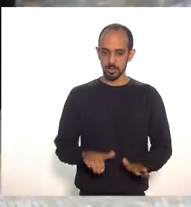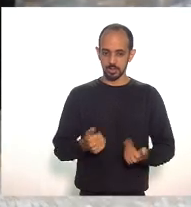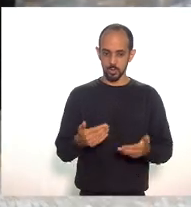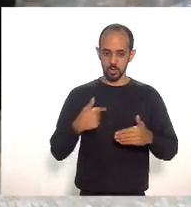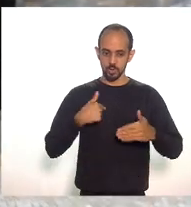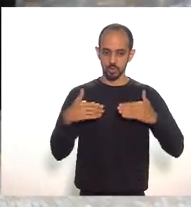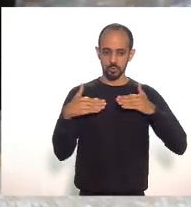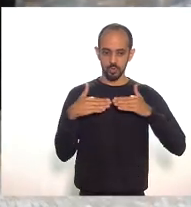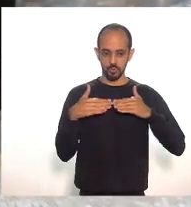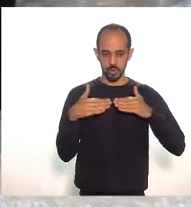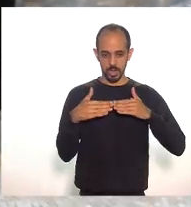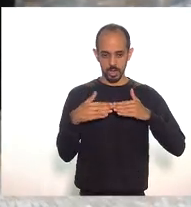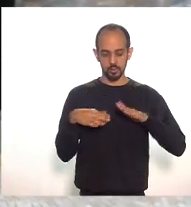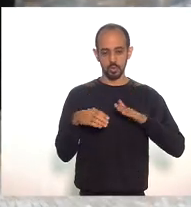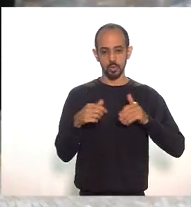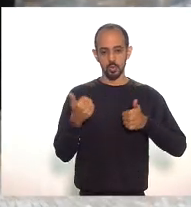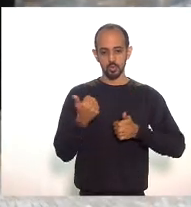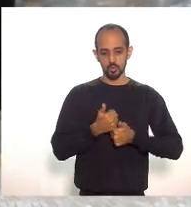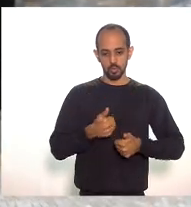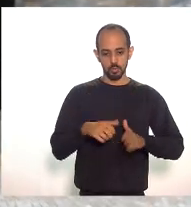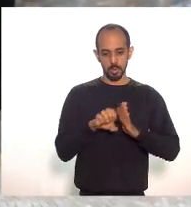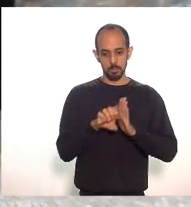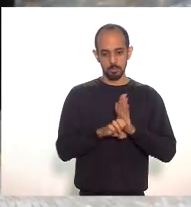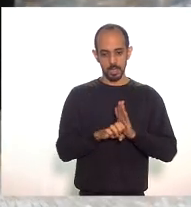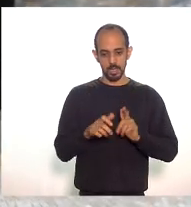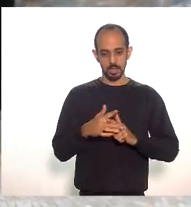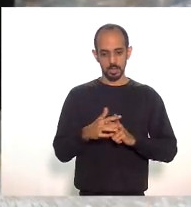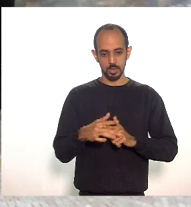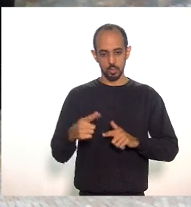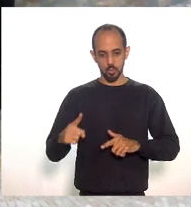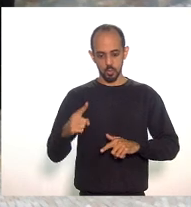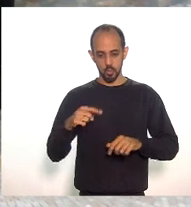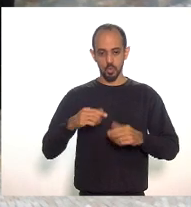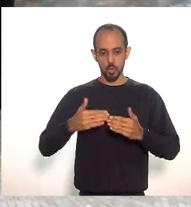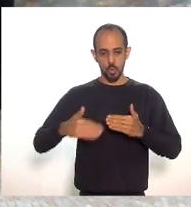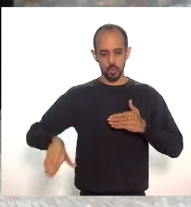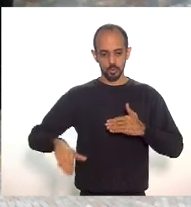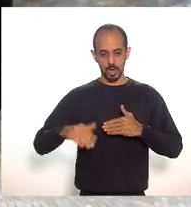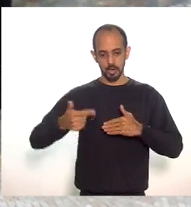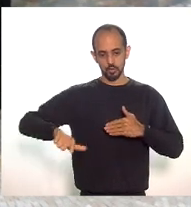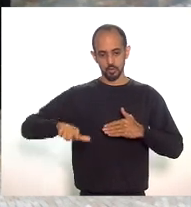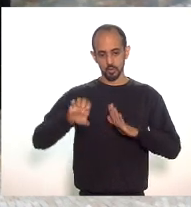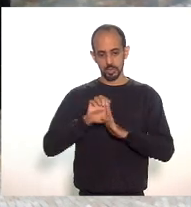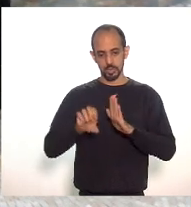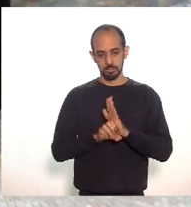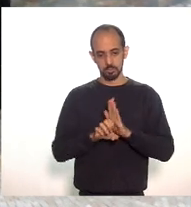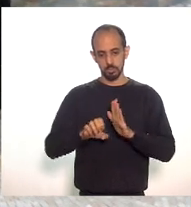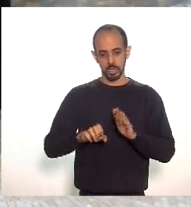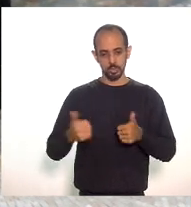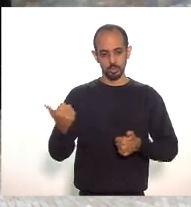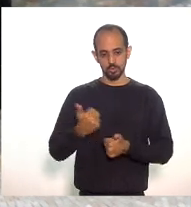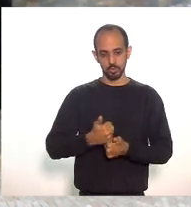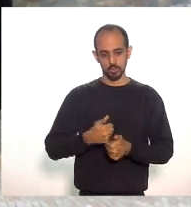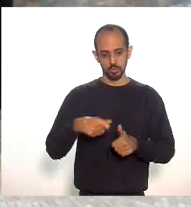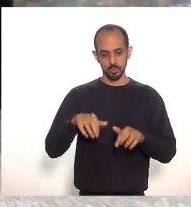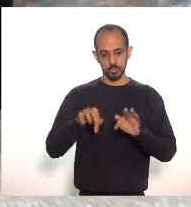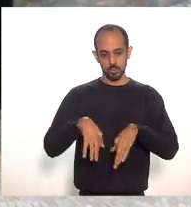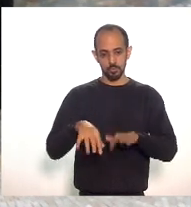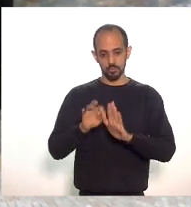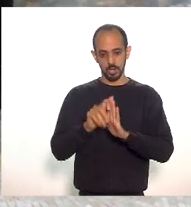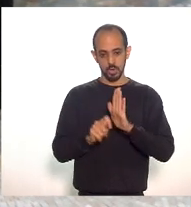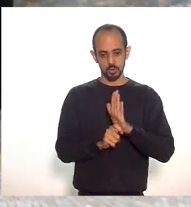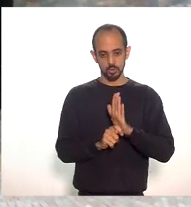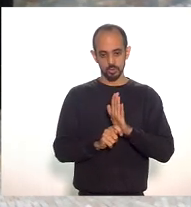favorável com subemenda à emenda um ok contrário as demais emendas concluindo o substitutivo que se não forma final de redação porque